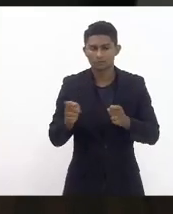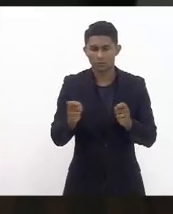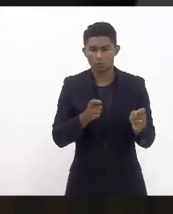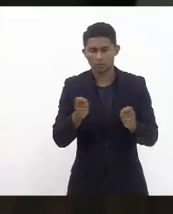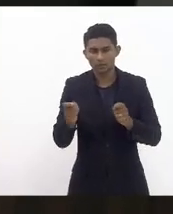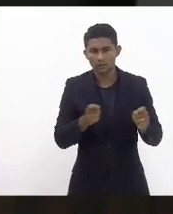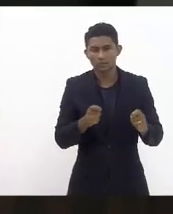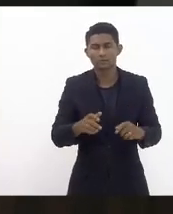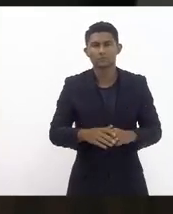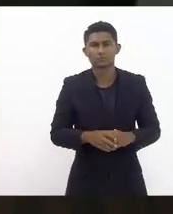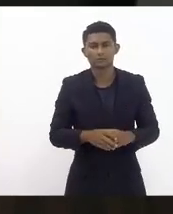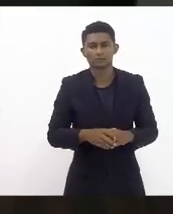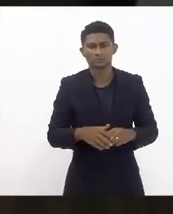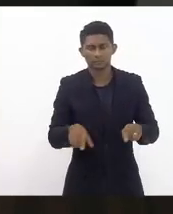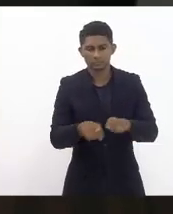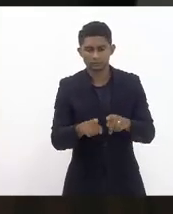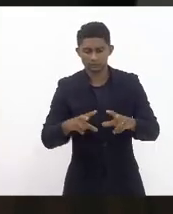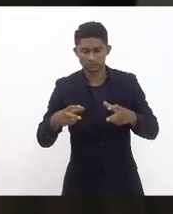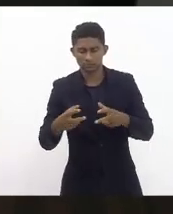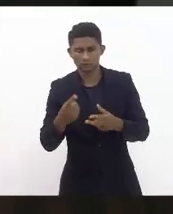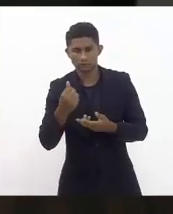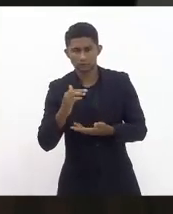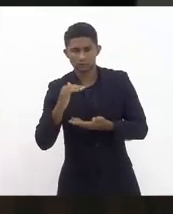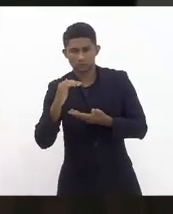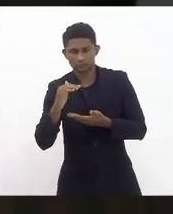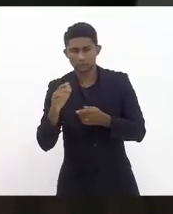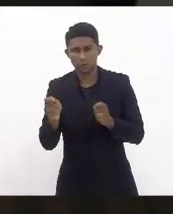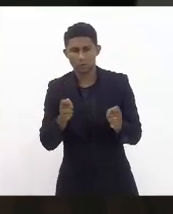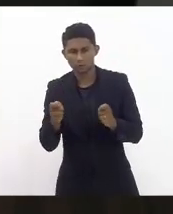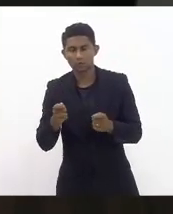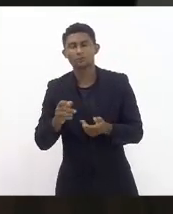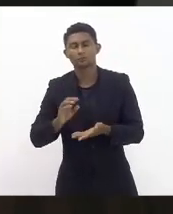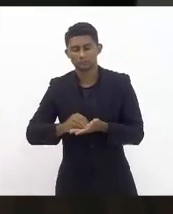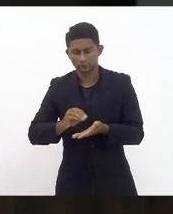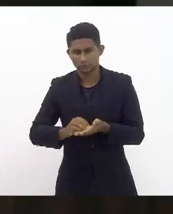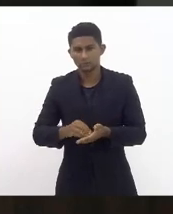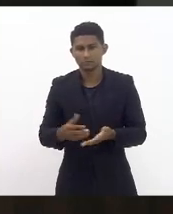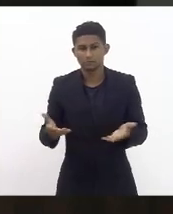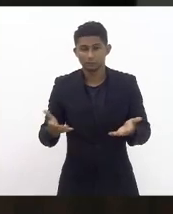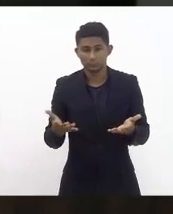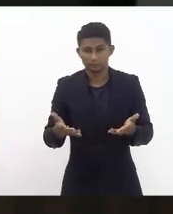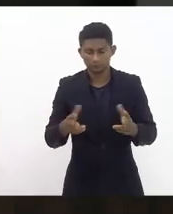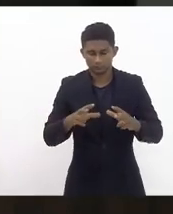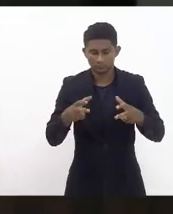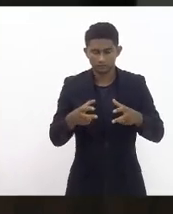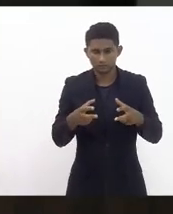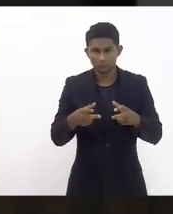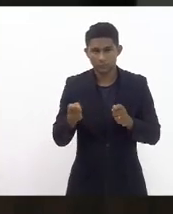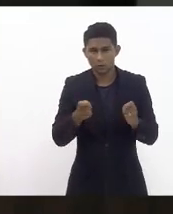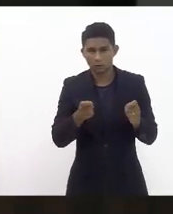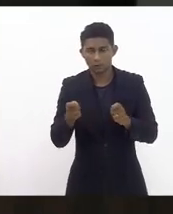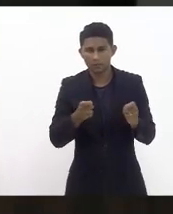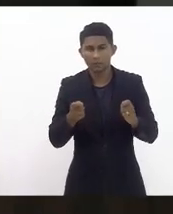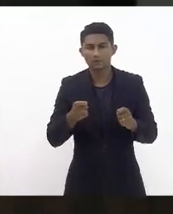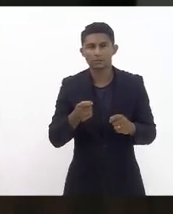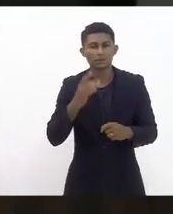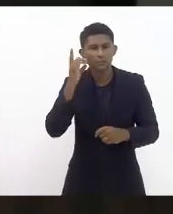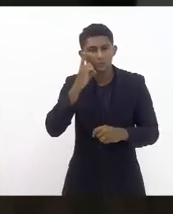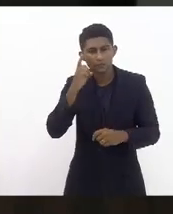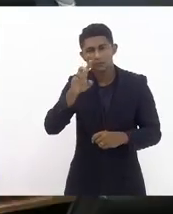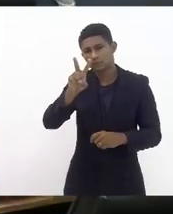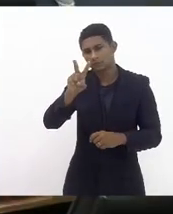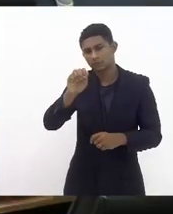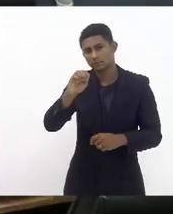Indústria e Comércio e de Orçamento, Finanças, Fiscalização Financeira e Controle. Para emitir parecer pela Comissão de Economia, deputado Valdeque